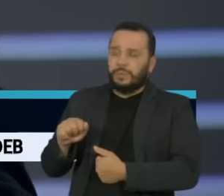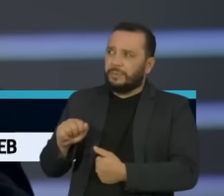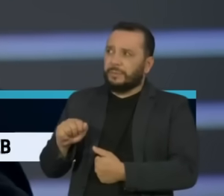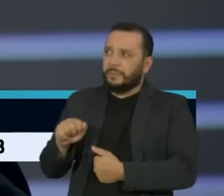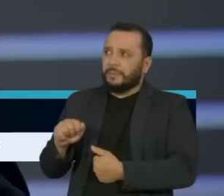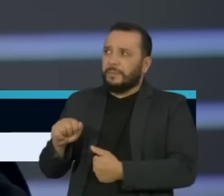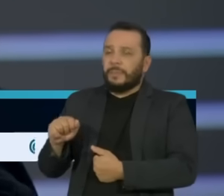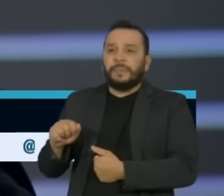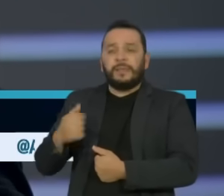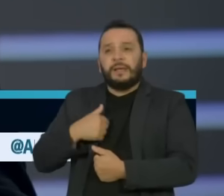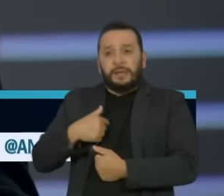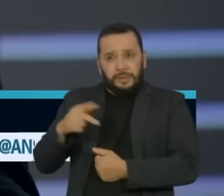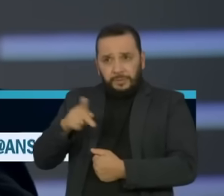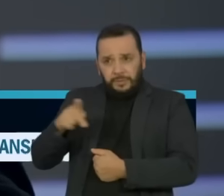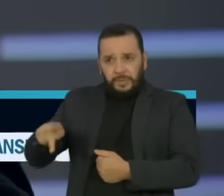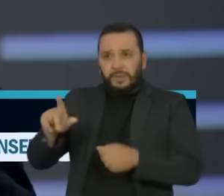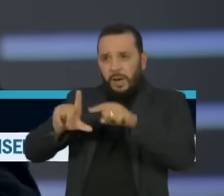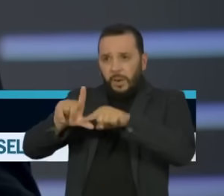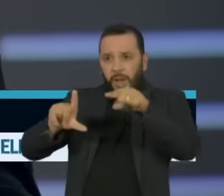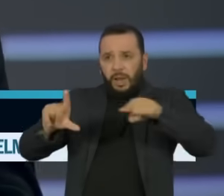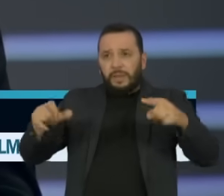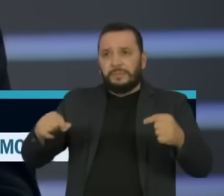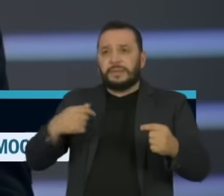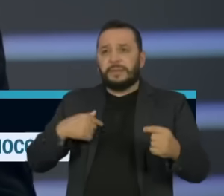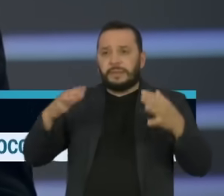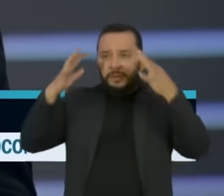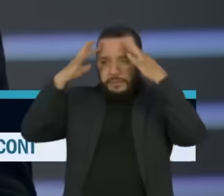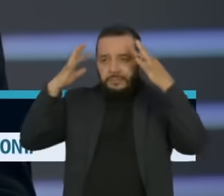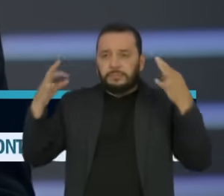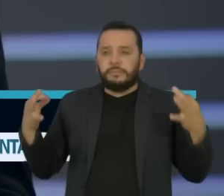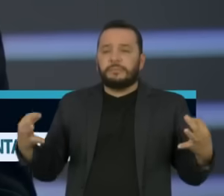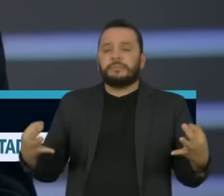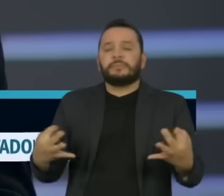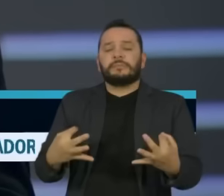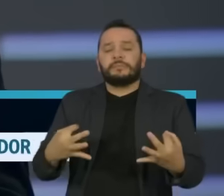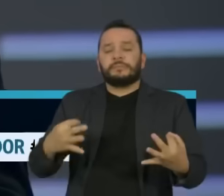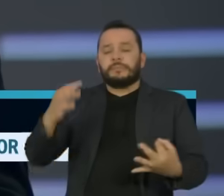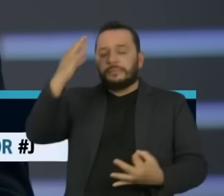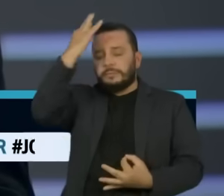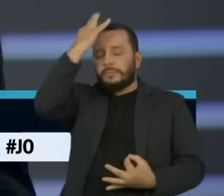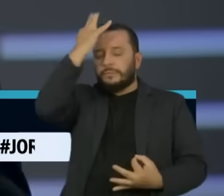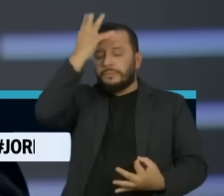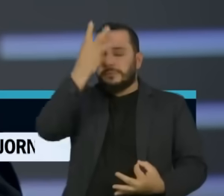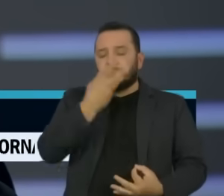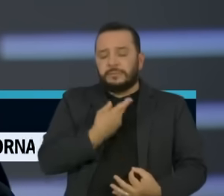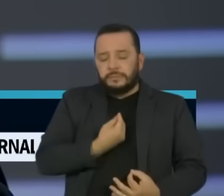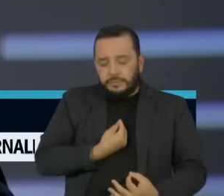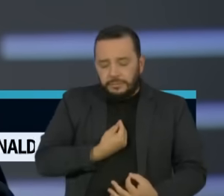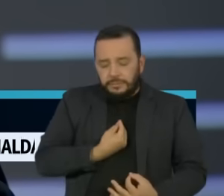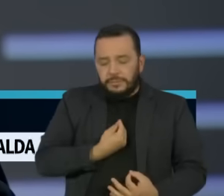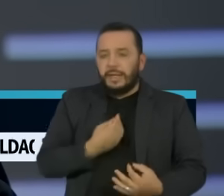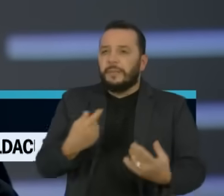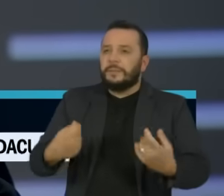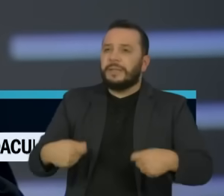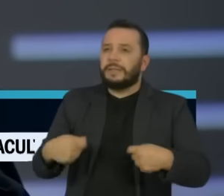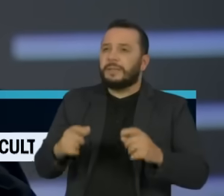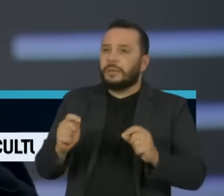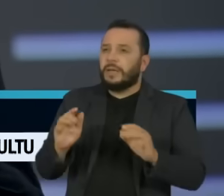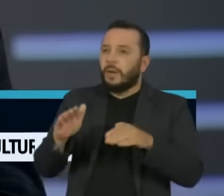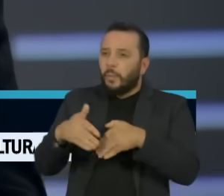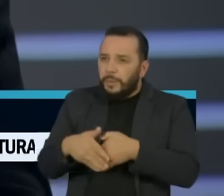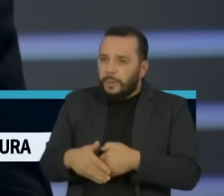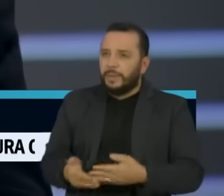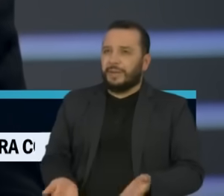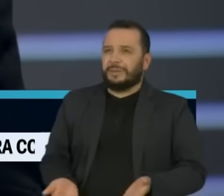retiro espiritual, meditação, que estimulasse neles uma certa humildade, certo?